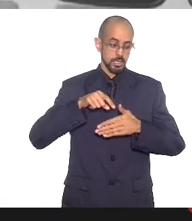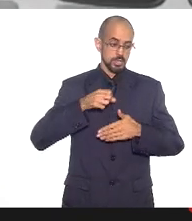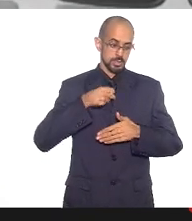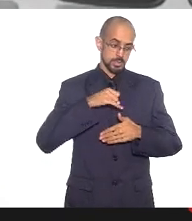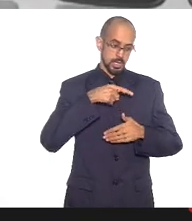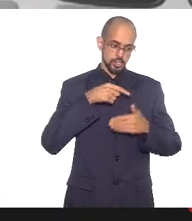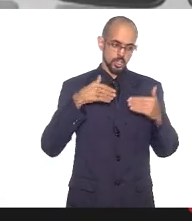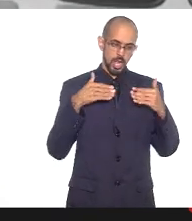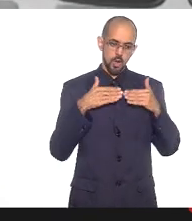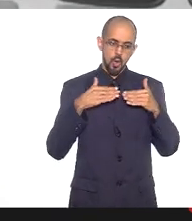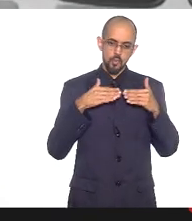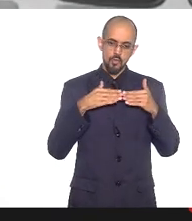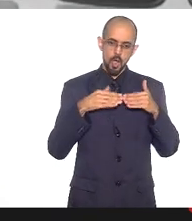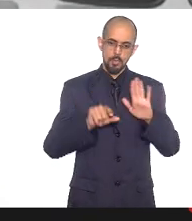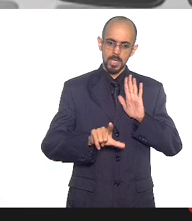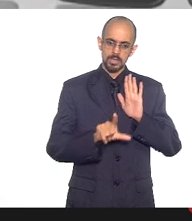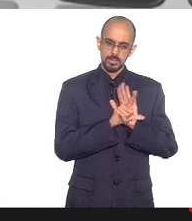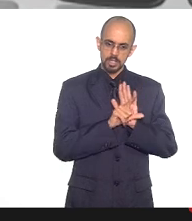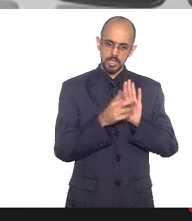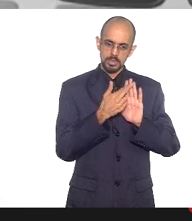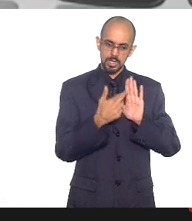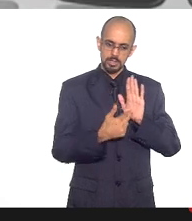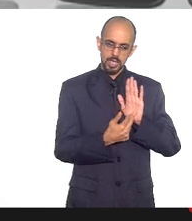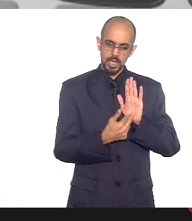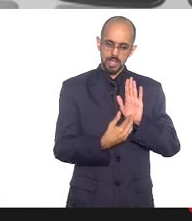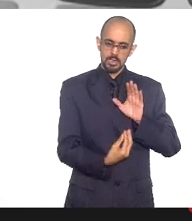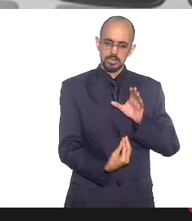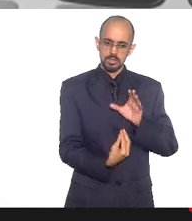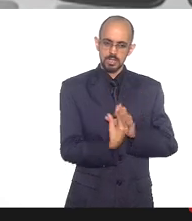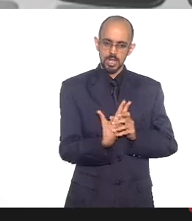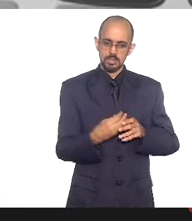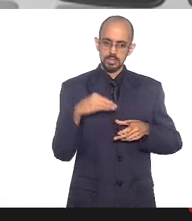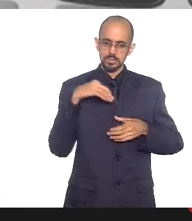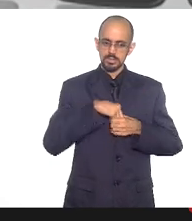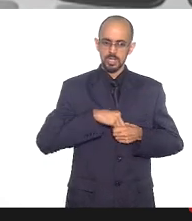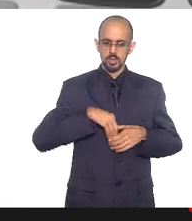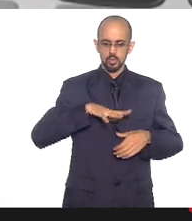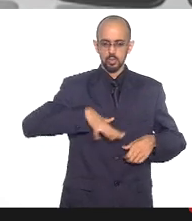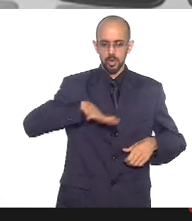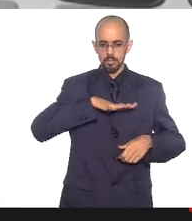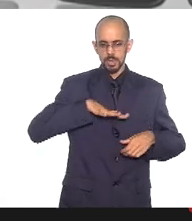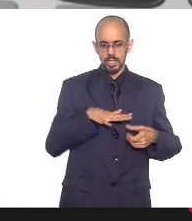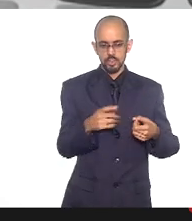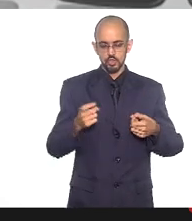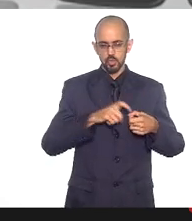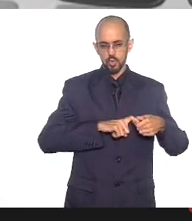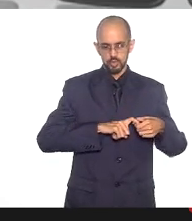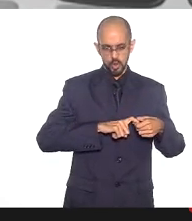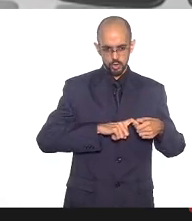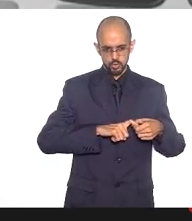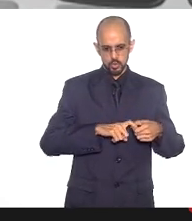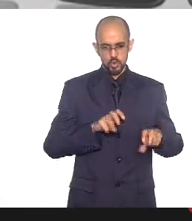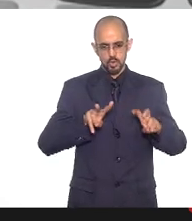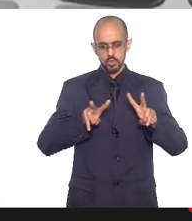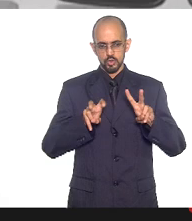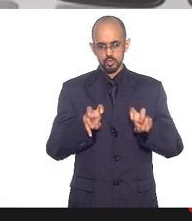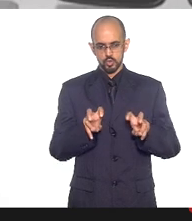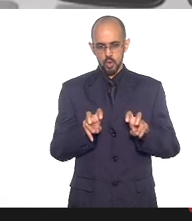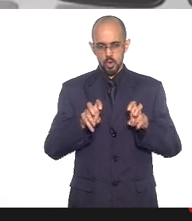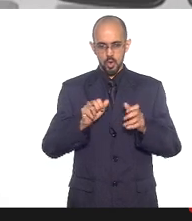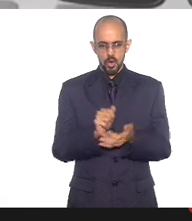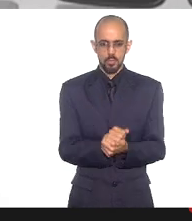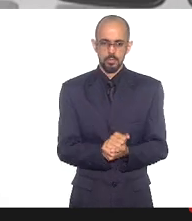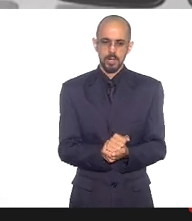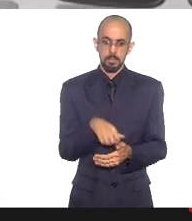conformidade com as leis e com as regras definidas dentro do ambiente consorcial. Com relação